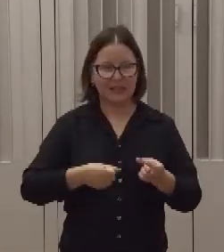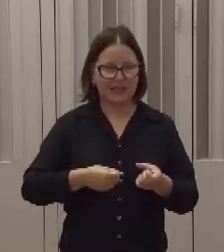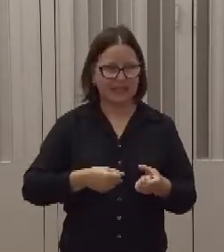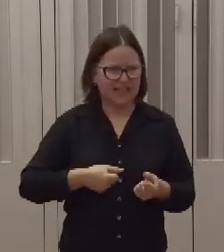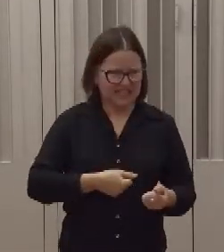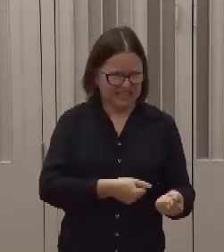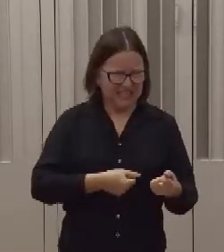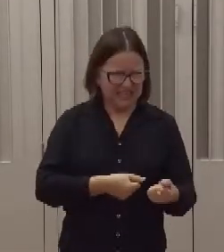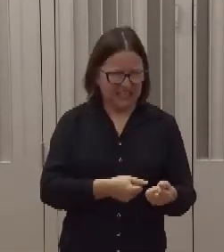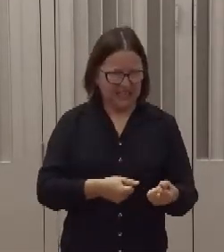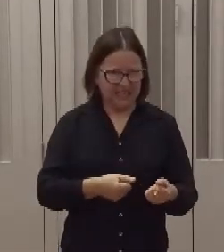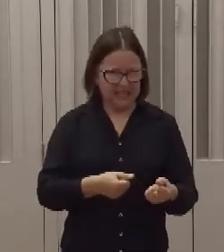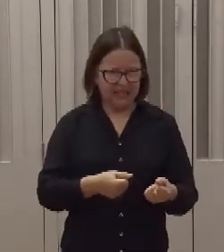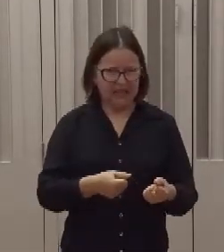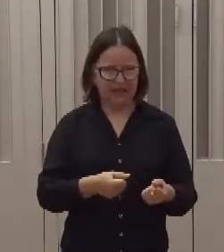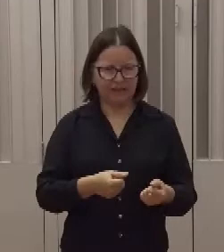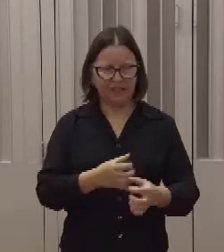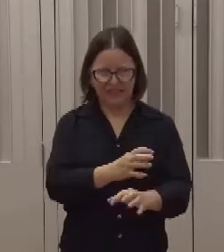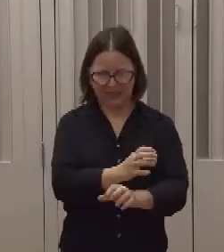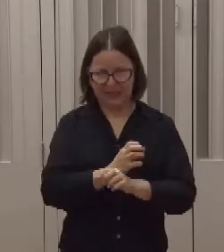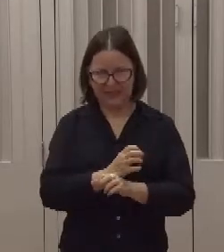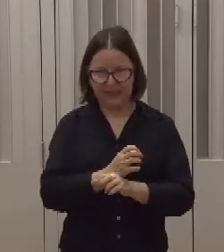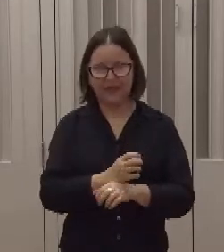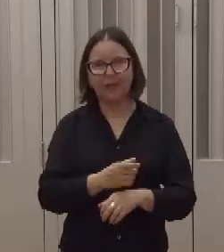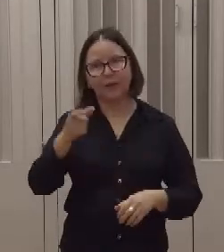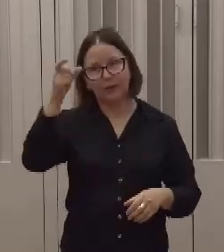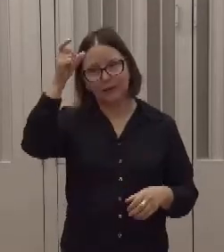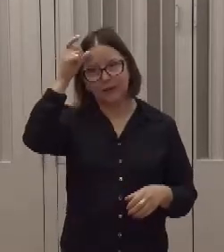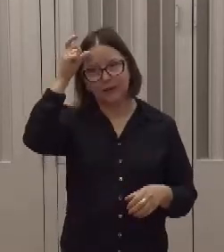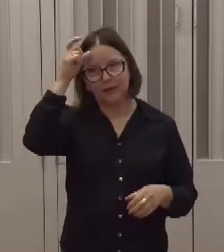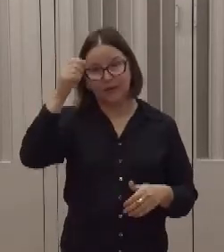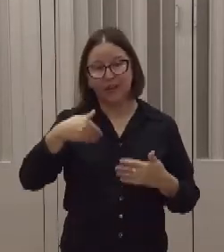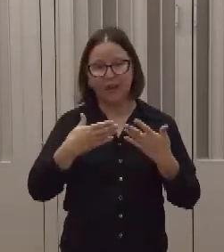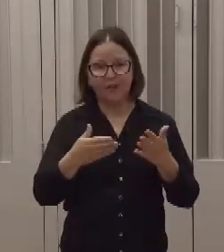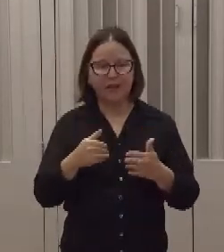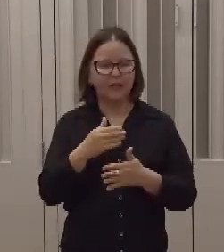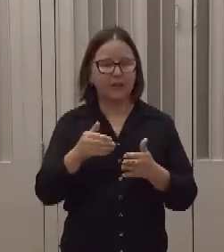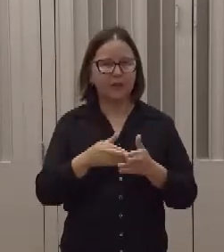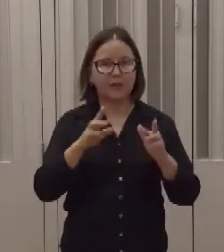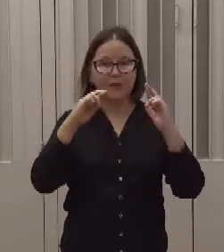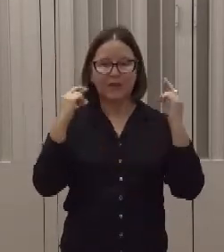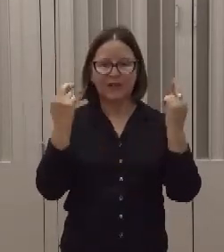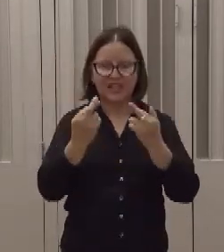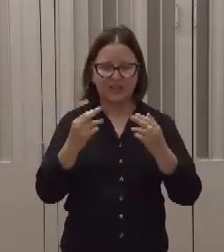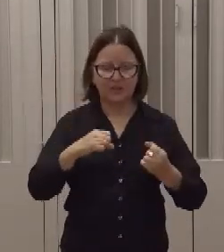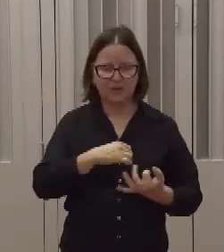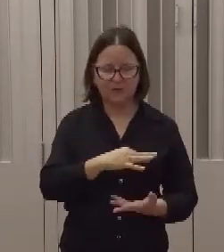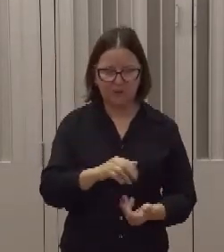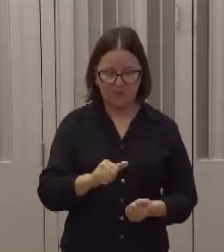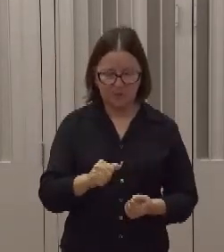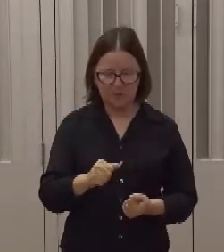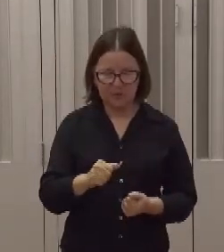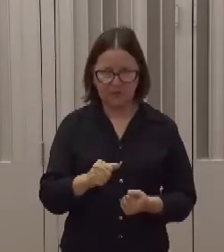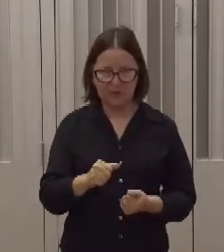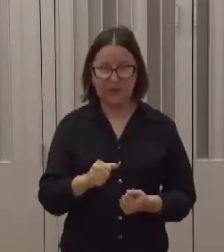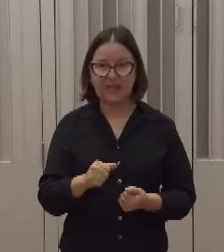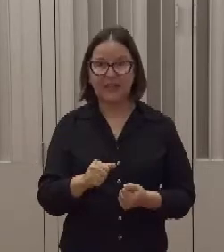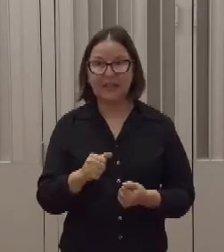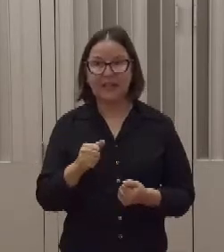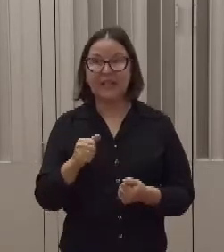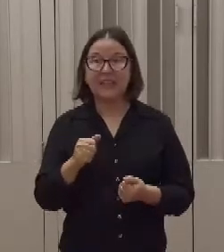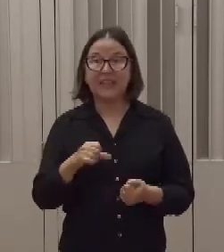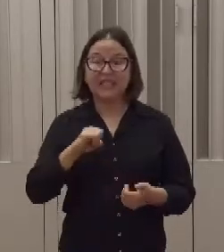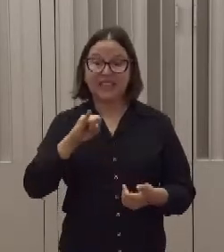Satanás lhe oferece todos os reinos do mundo e a glória deles, se prostrado o adorasse.